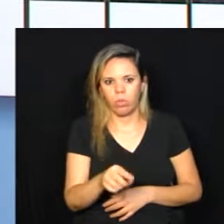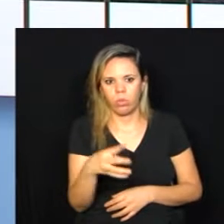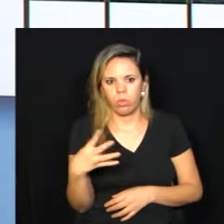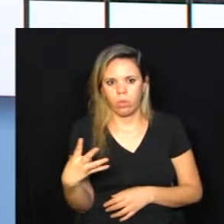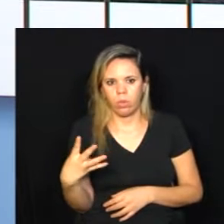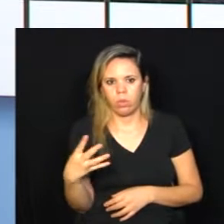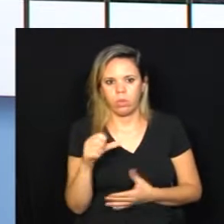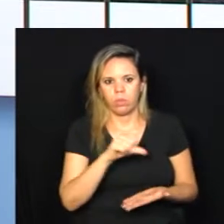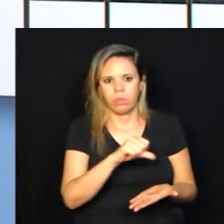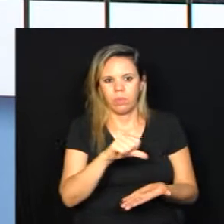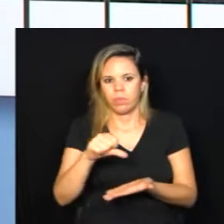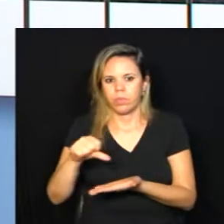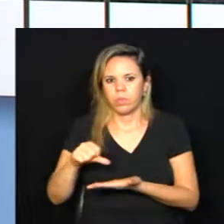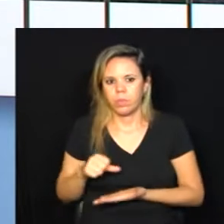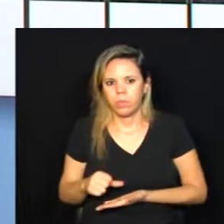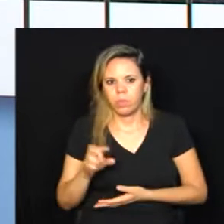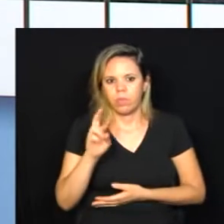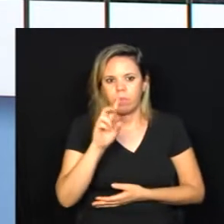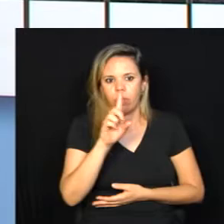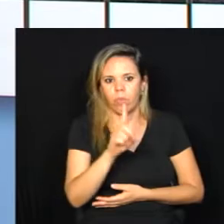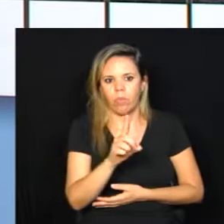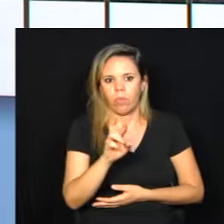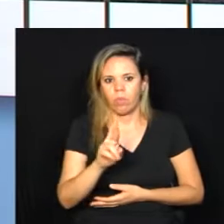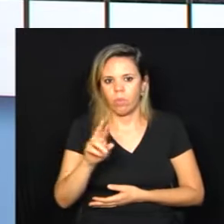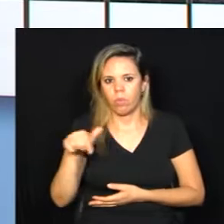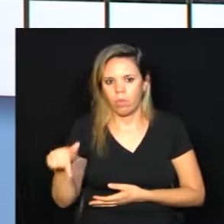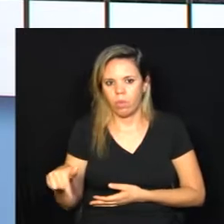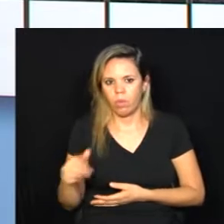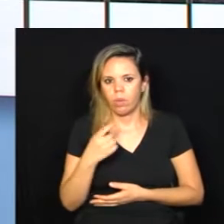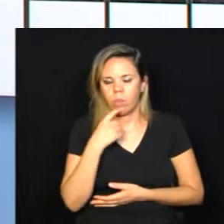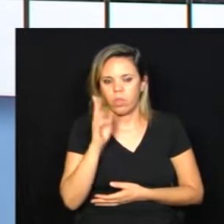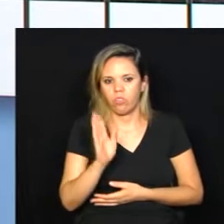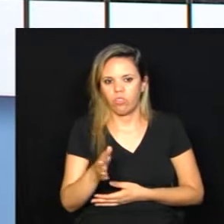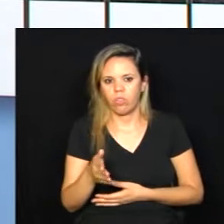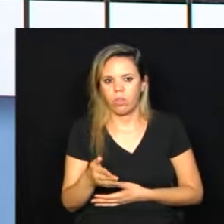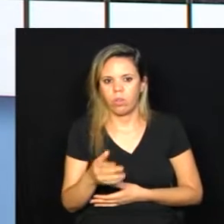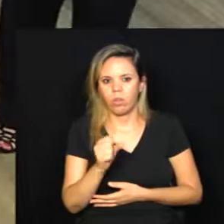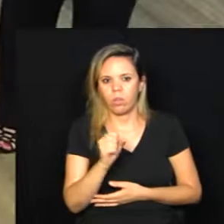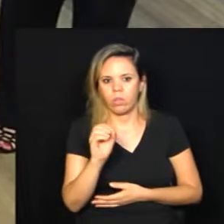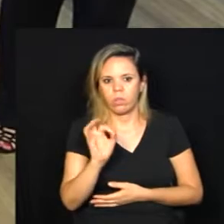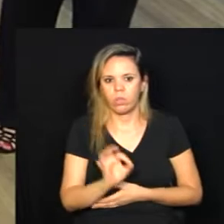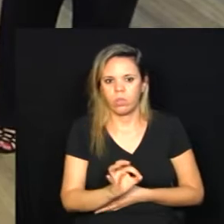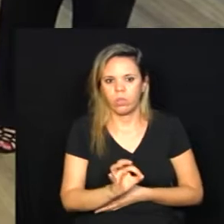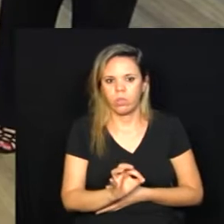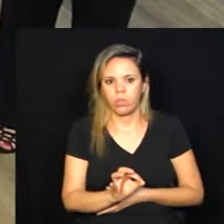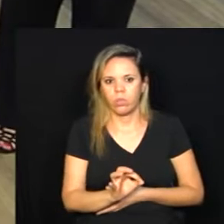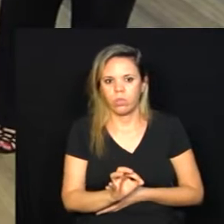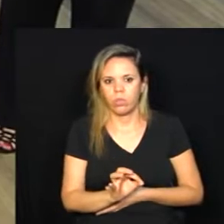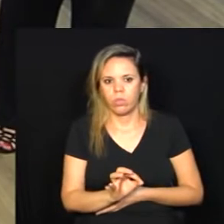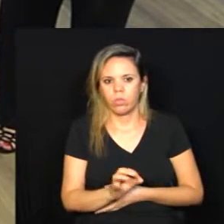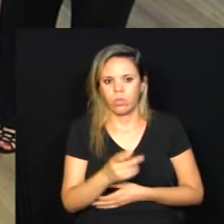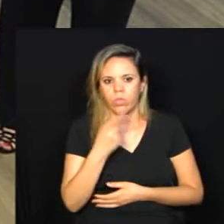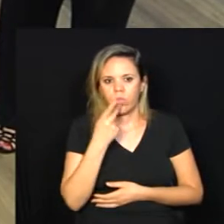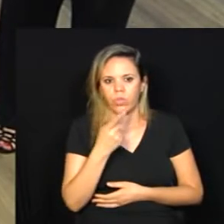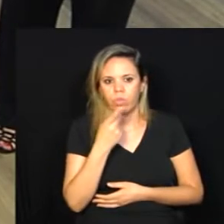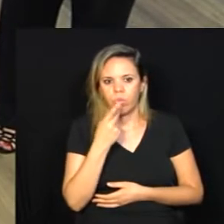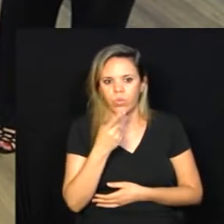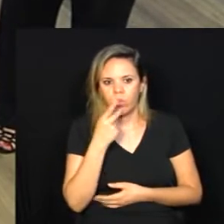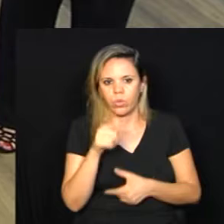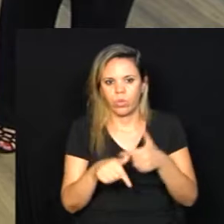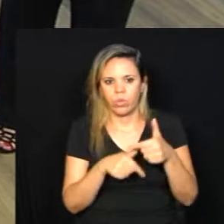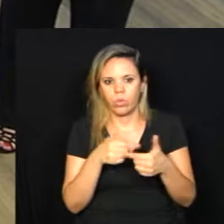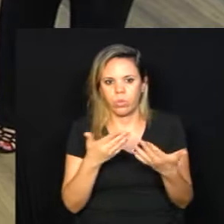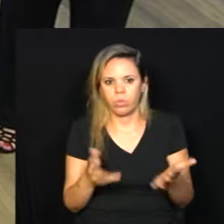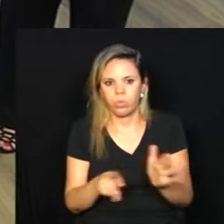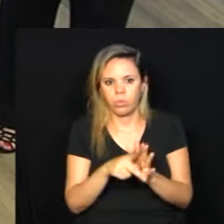70,4% na região do DR7, mas Campinas já aponta mais de 80%. A gente vai falar daqui a pouquinho especificamente